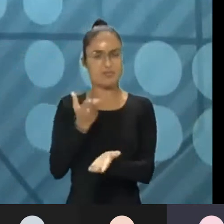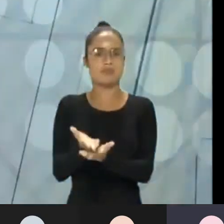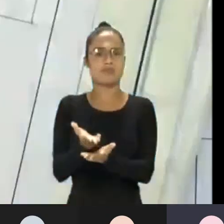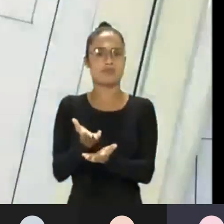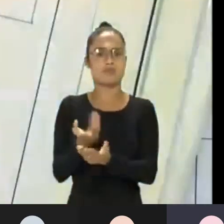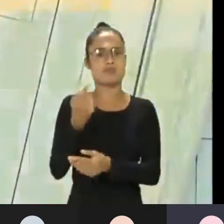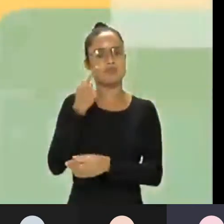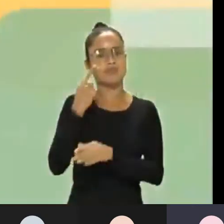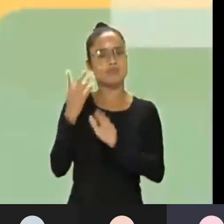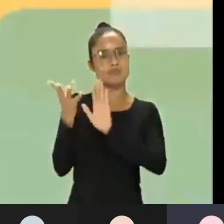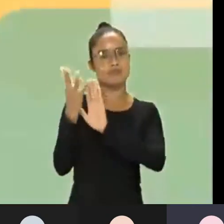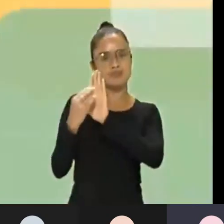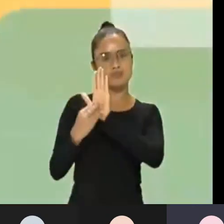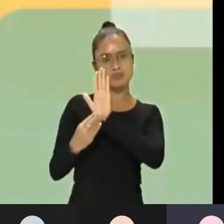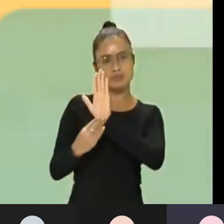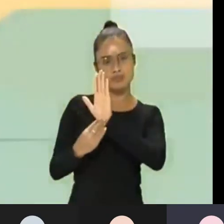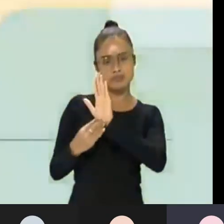slide.